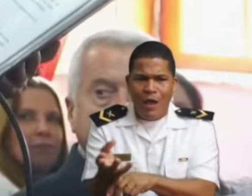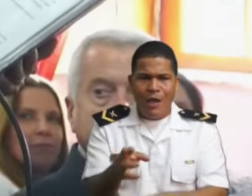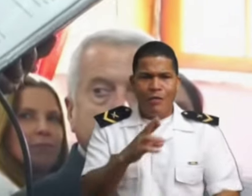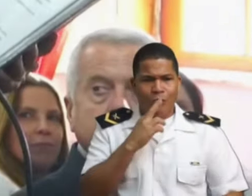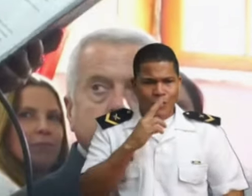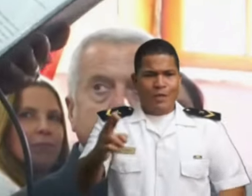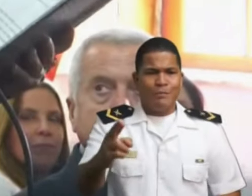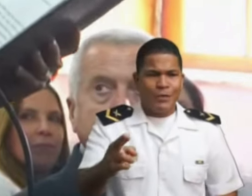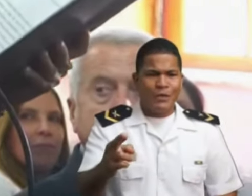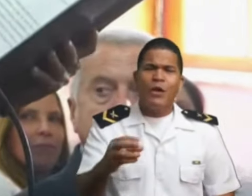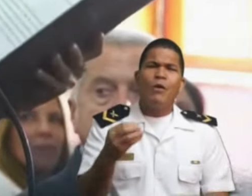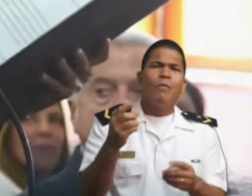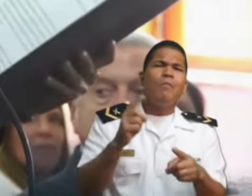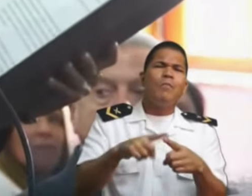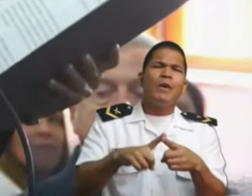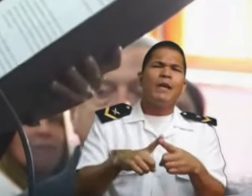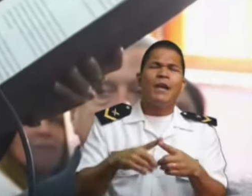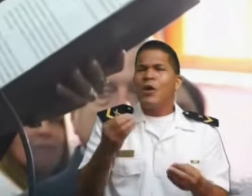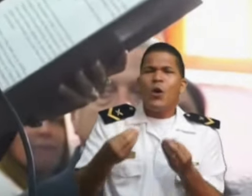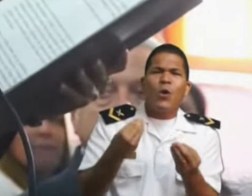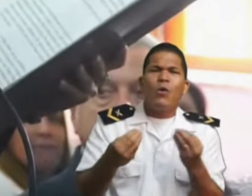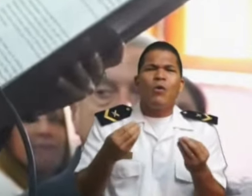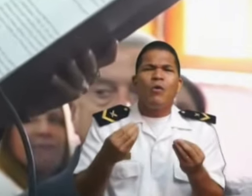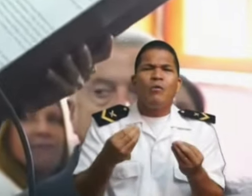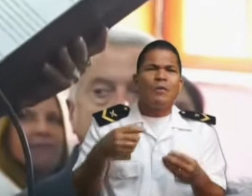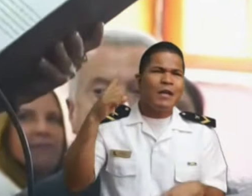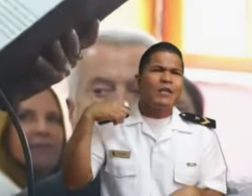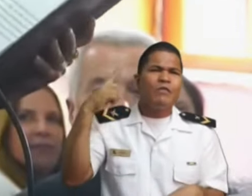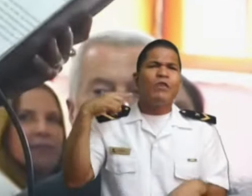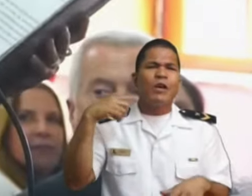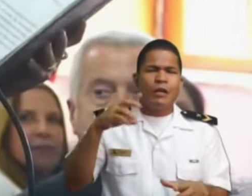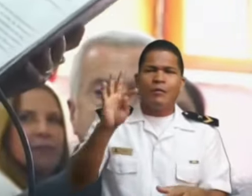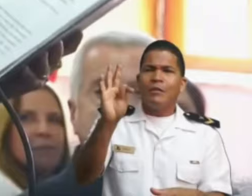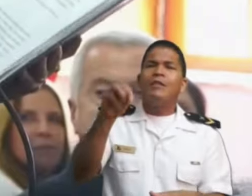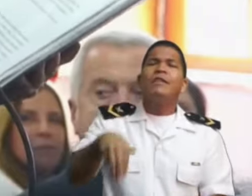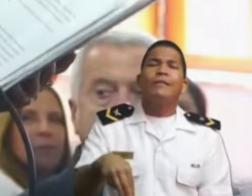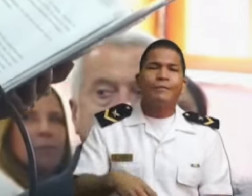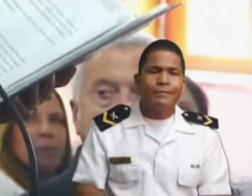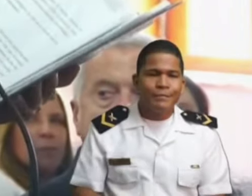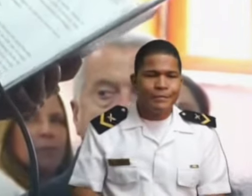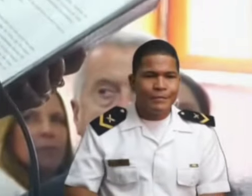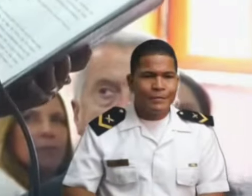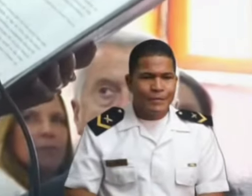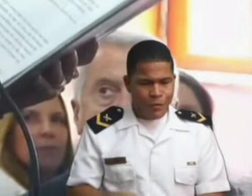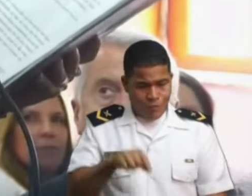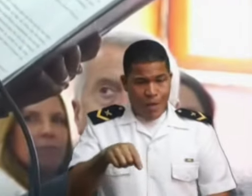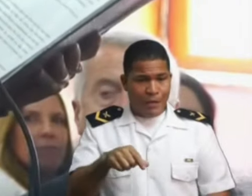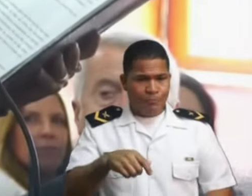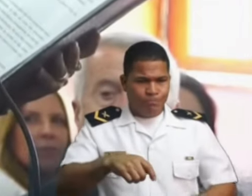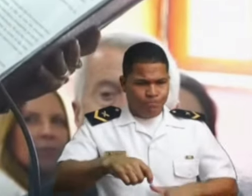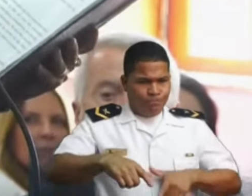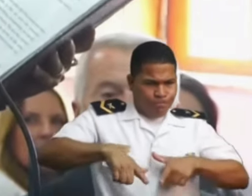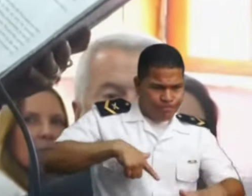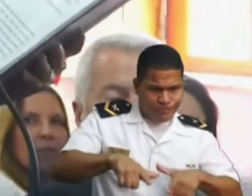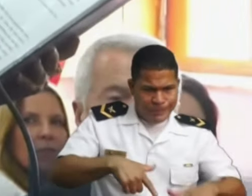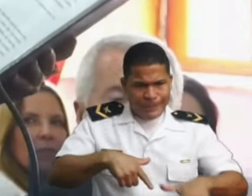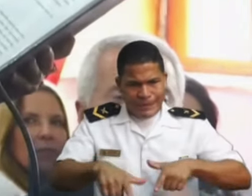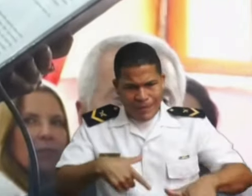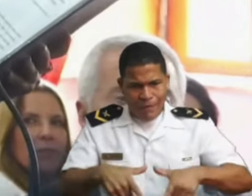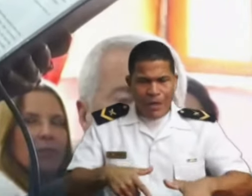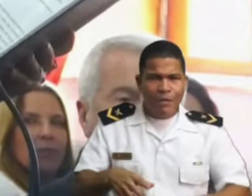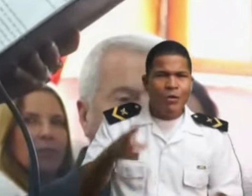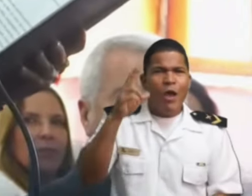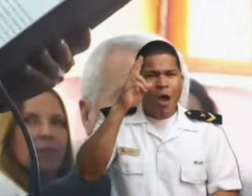Afinal, como é ser advogado no Tribunal Marítimo? Nesse exercício, remeto ao início da